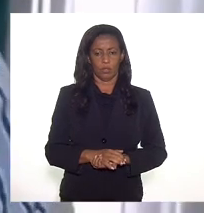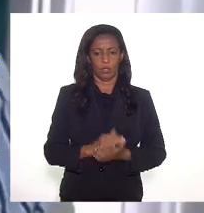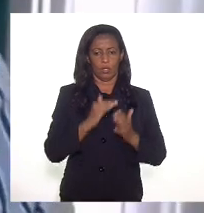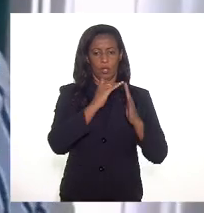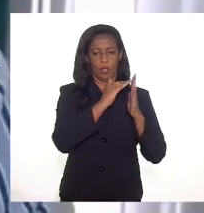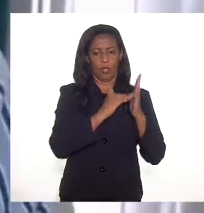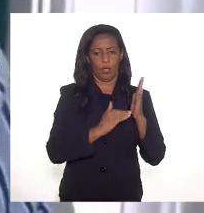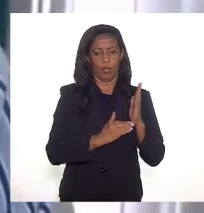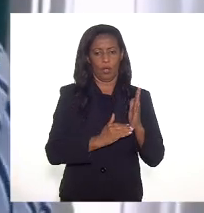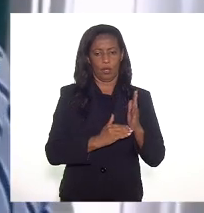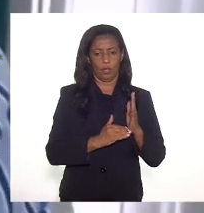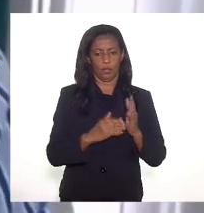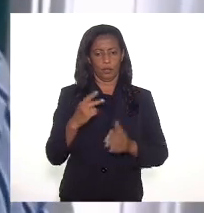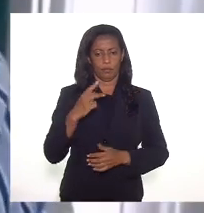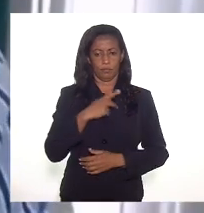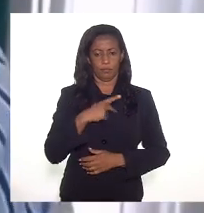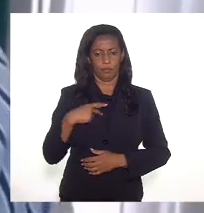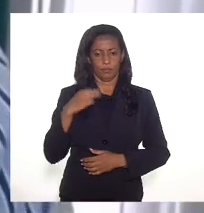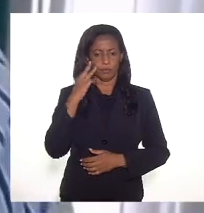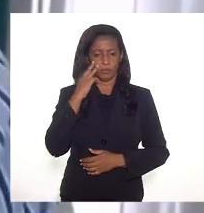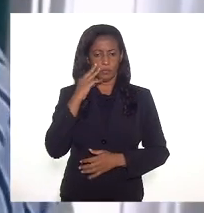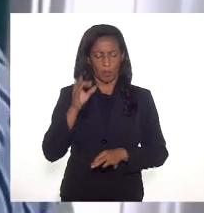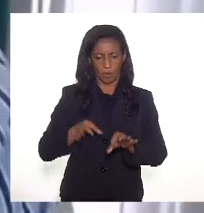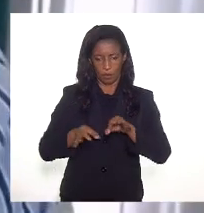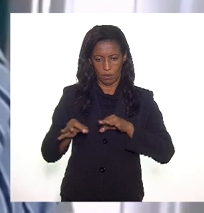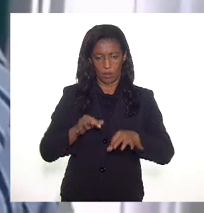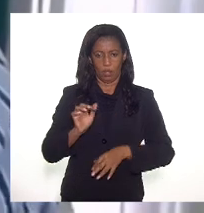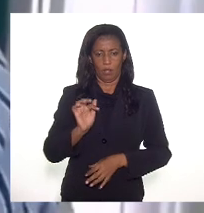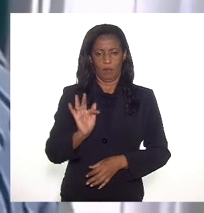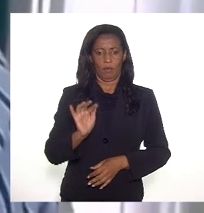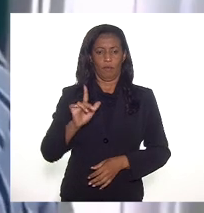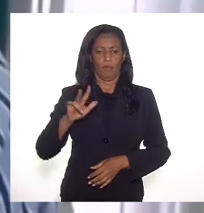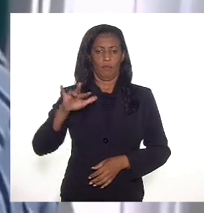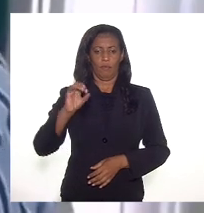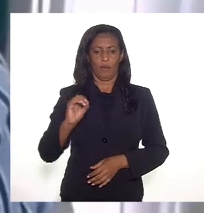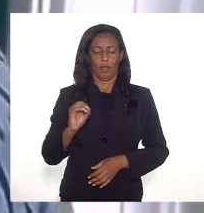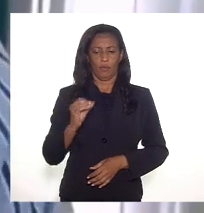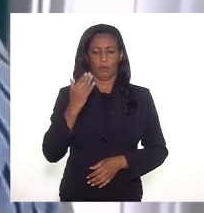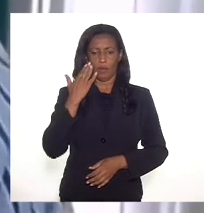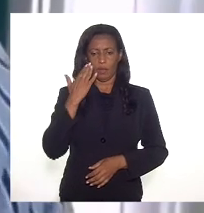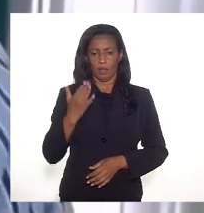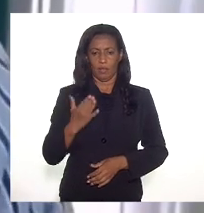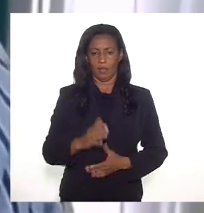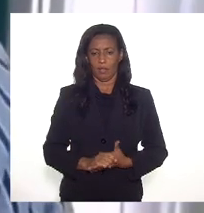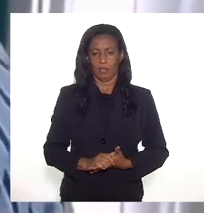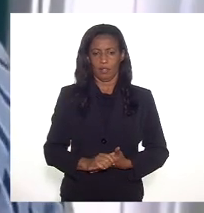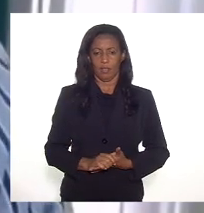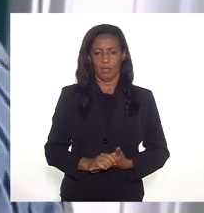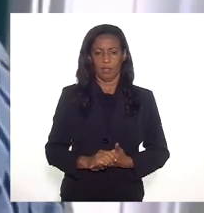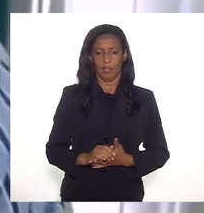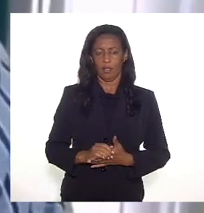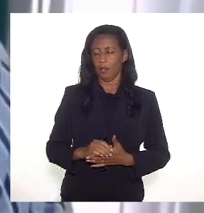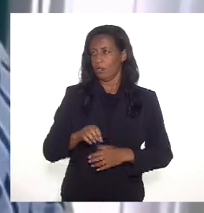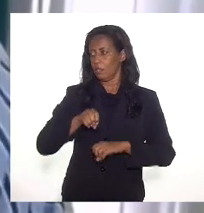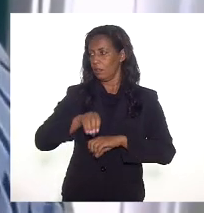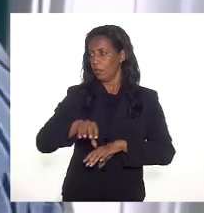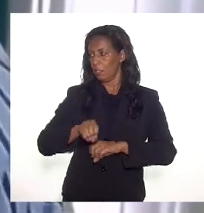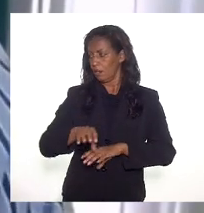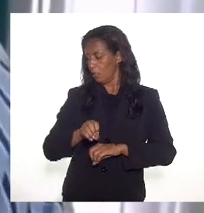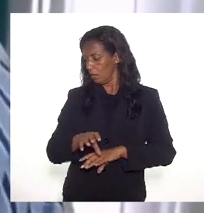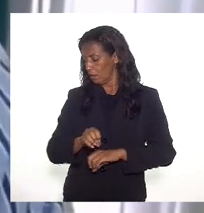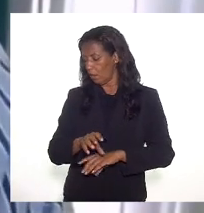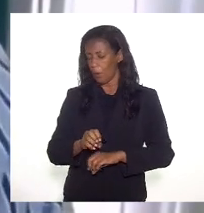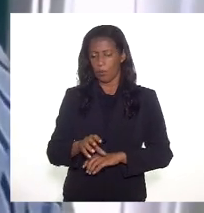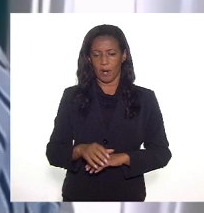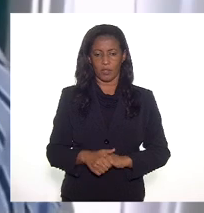de ordem, deputado Valdec. Senhor presidente, o projeto do deputado Flávio Serafini se refere às escolas do Sistema Estadual de Ensino, portanto, não apenas